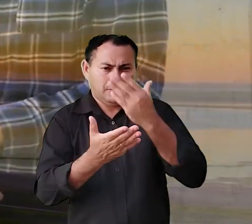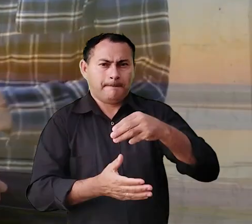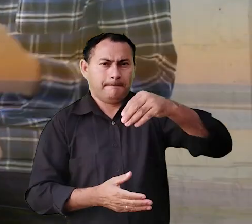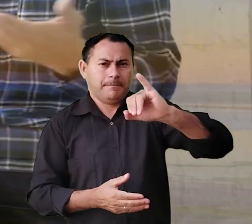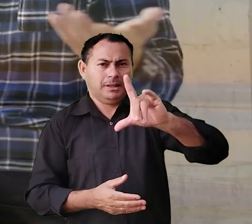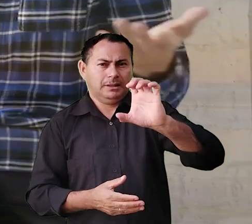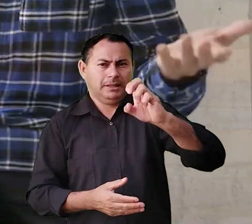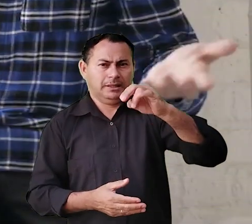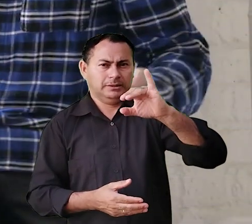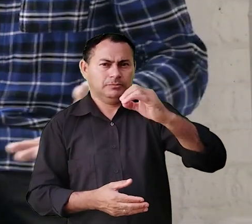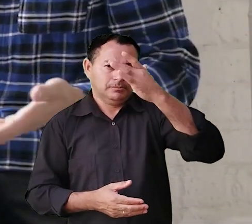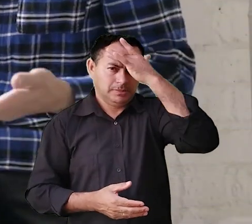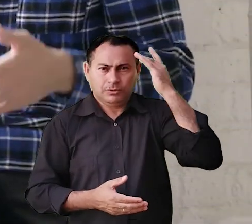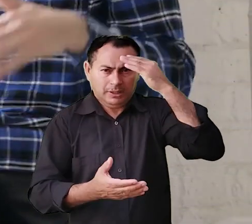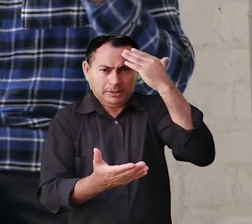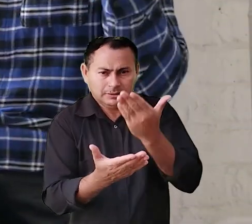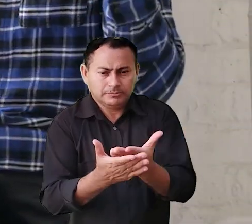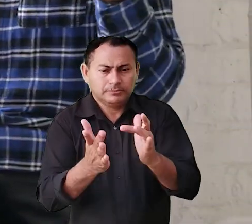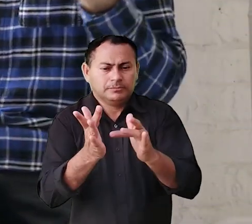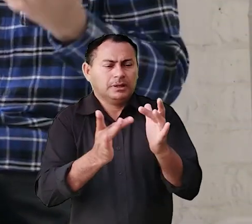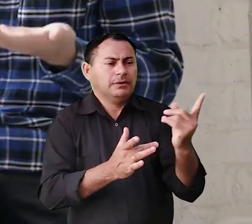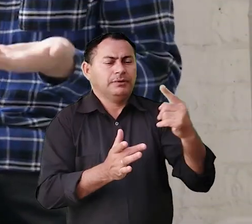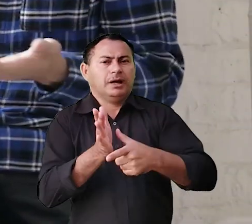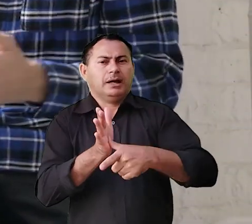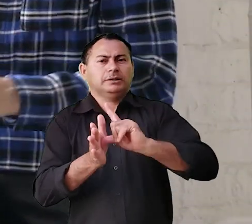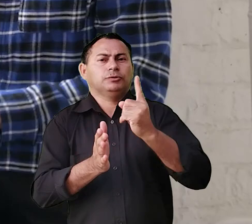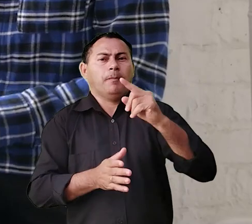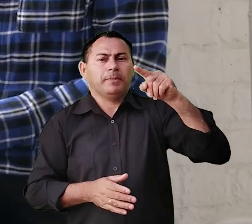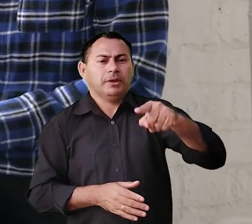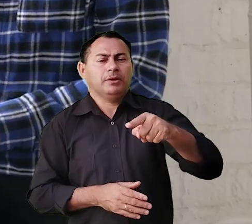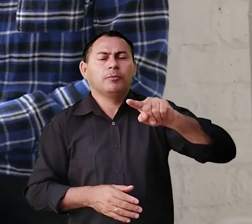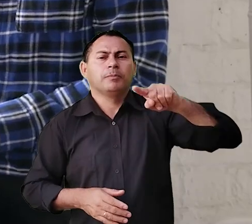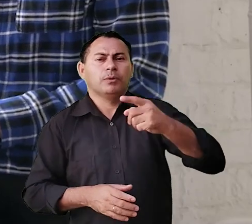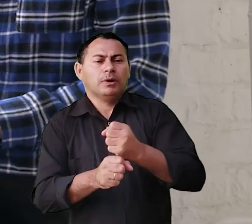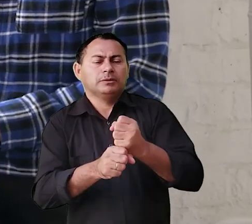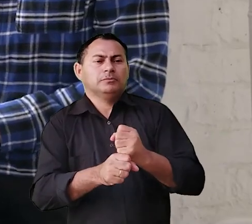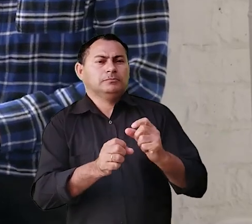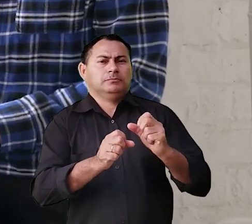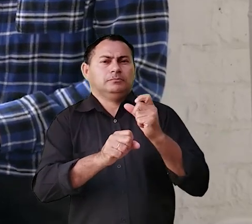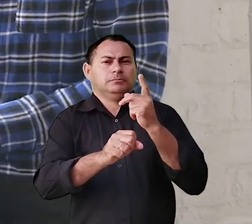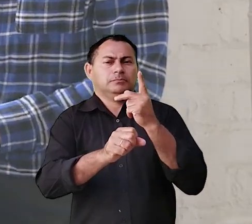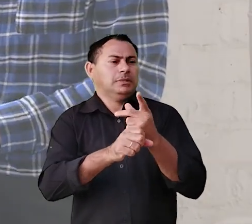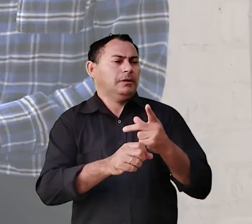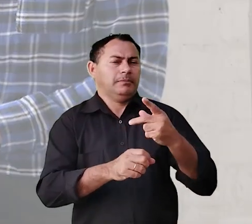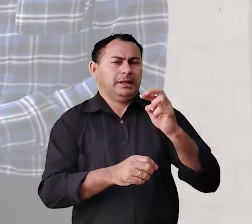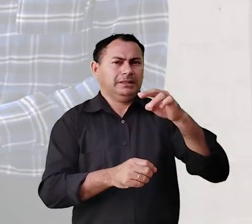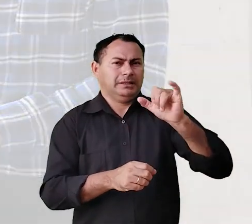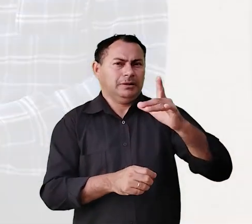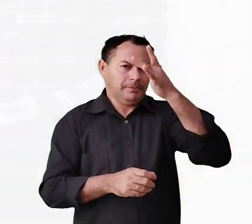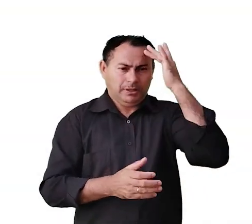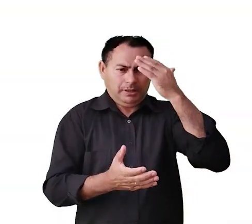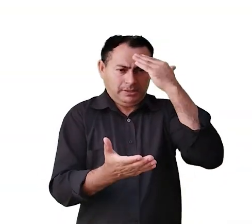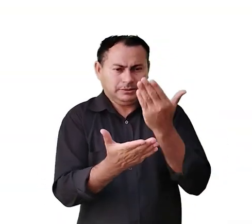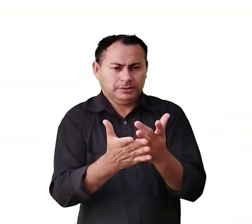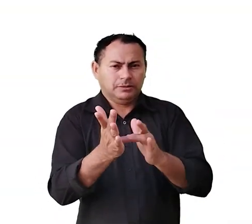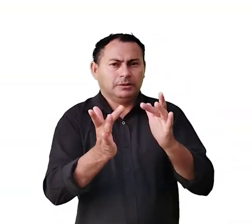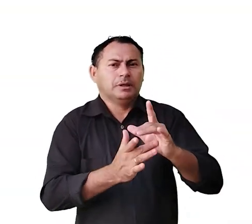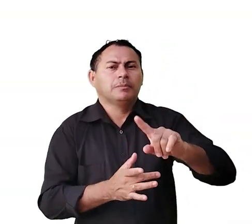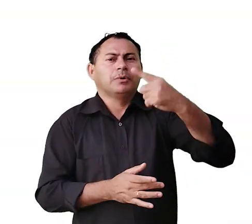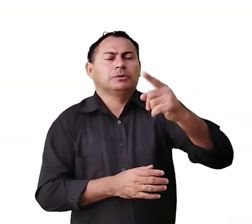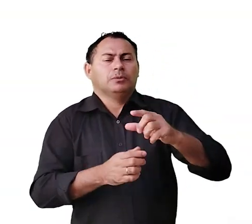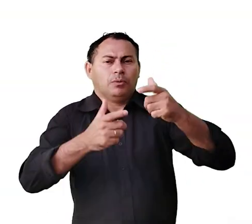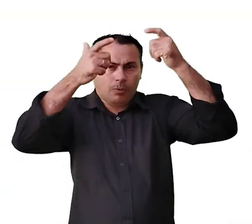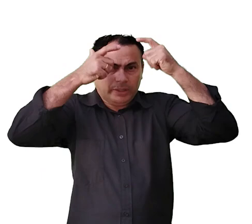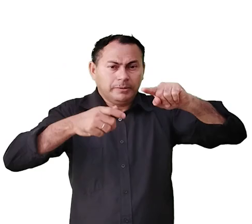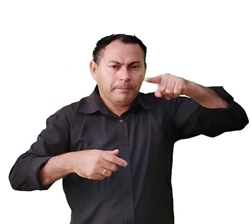convicções sobre o milênio. Se alguém acredita que Jesus virá antes do milênio, ele é um pré-milenista. Se a pessoa crê que Jesus